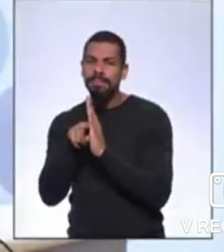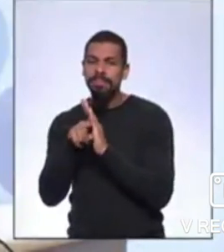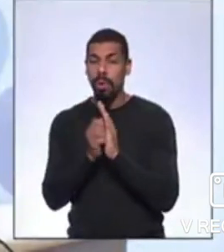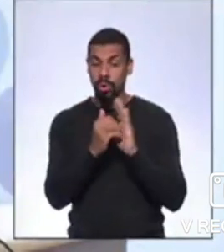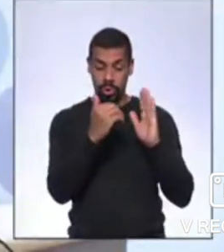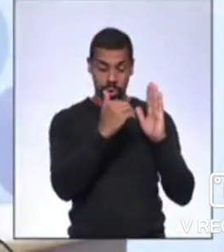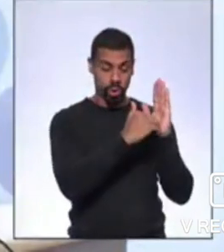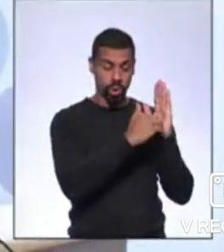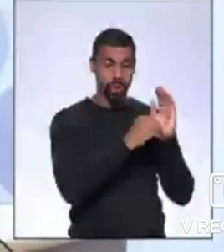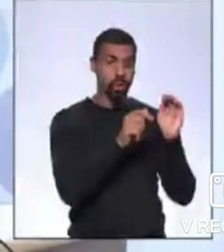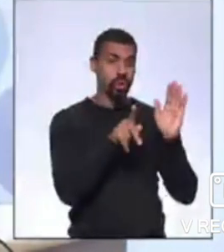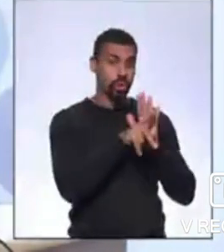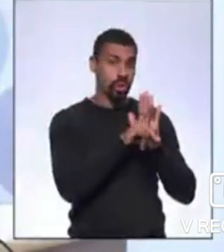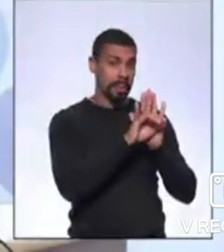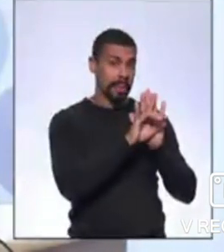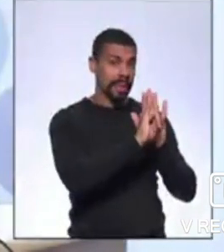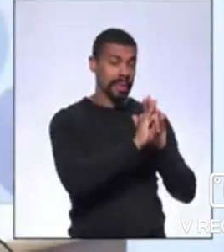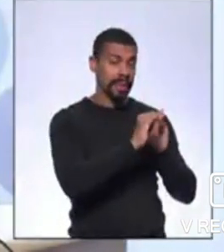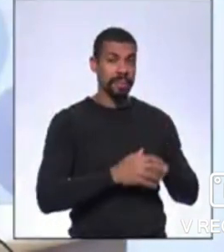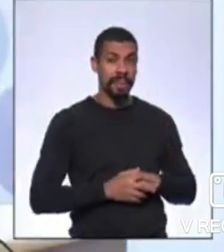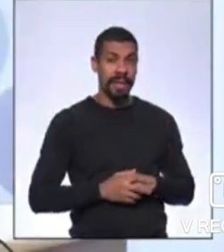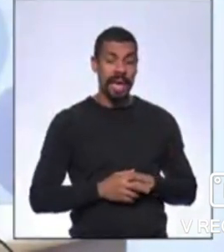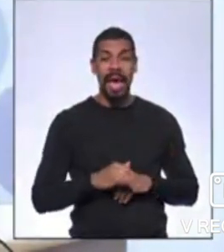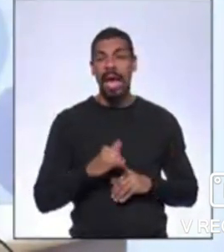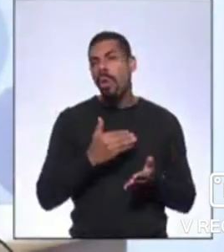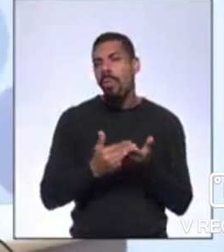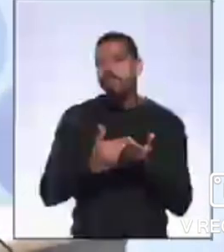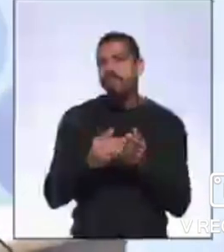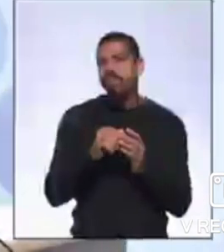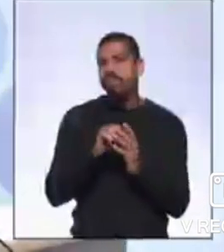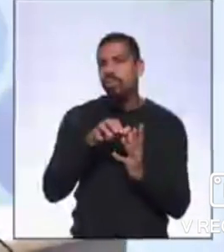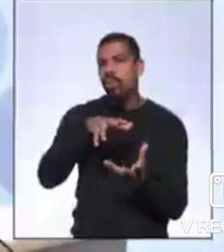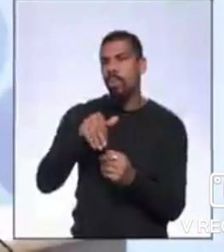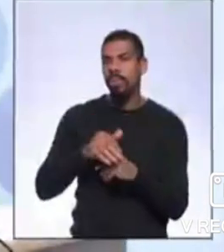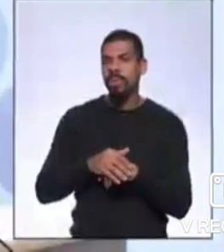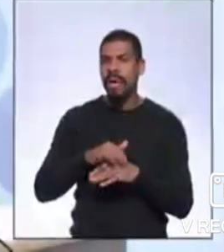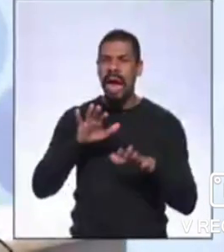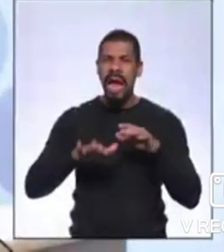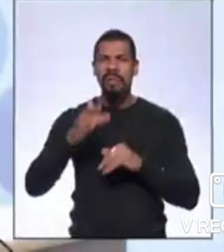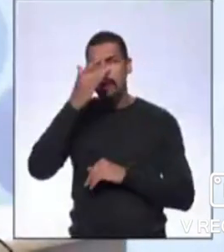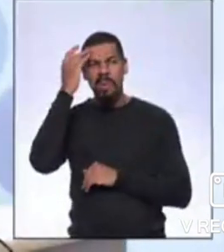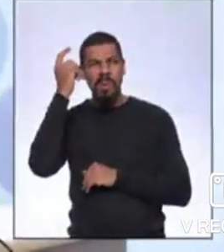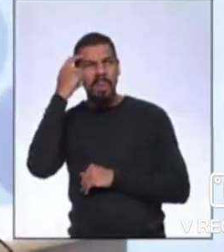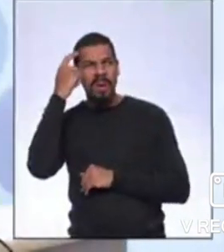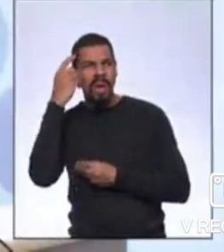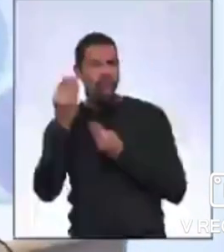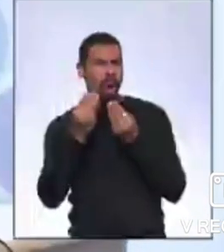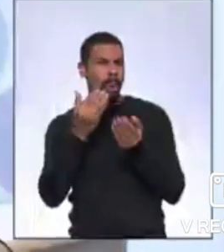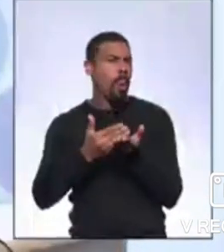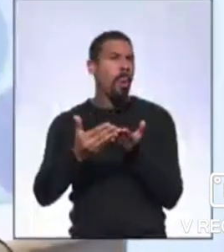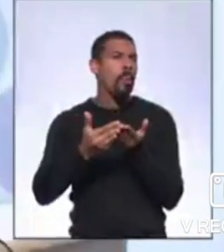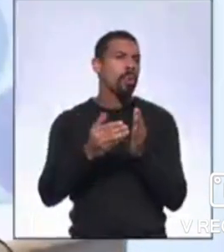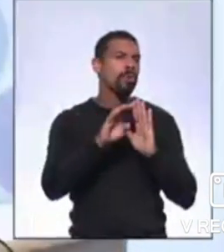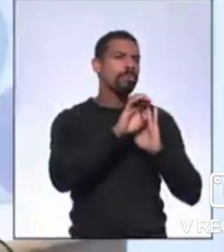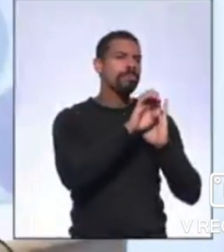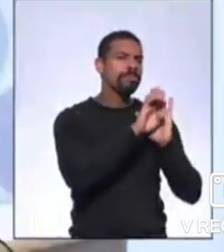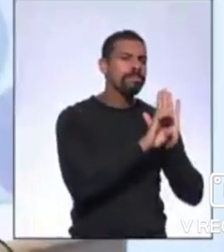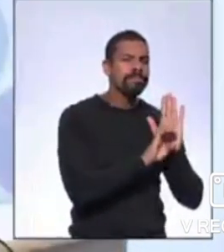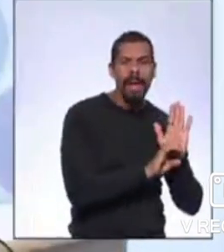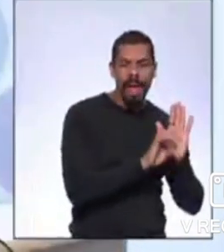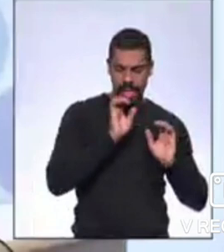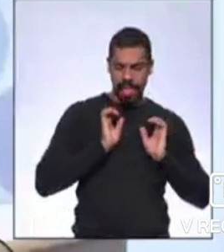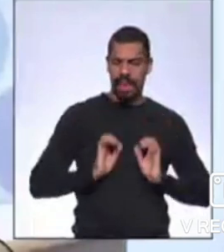primeiro código de leis da humanidade, né? Então, parece que às vezes é uma coisa meio telefone sem fio no mundo antigo, né? As